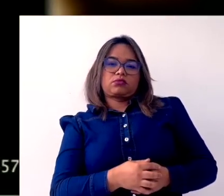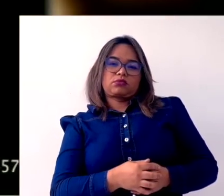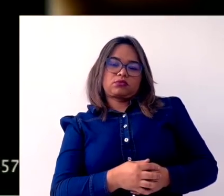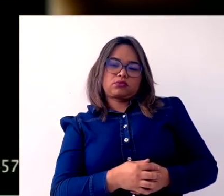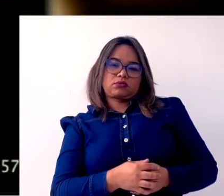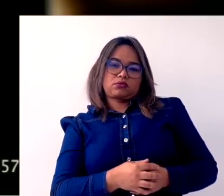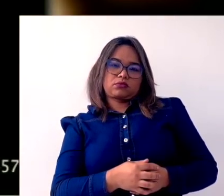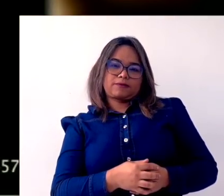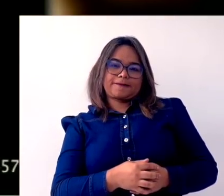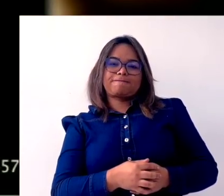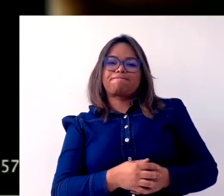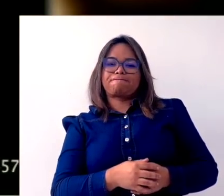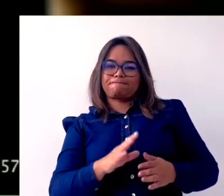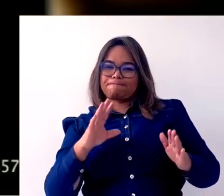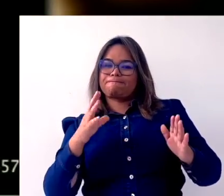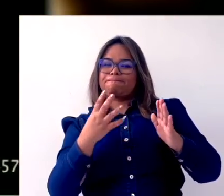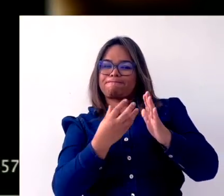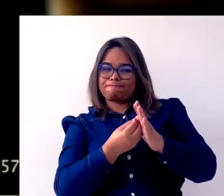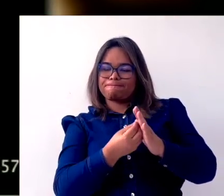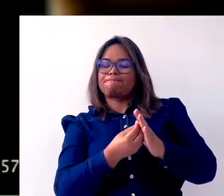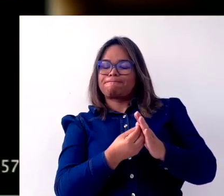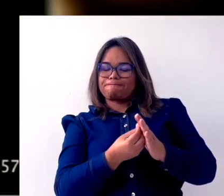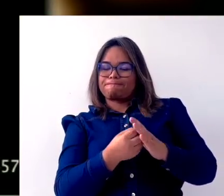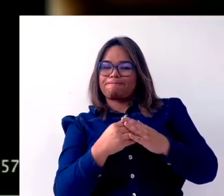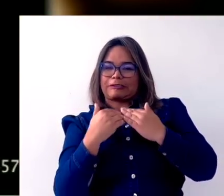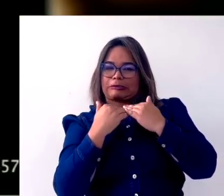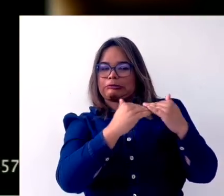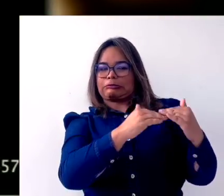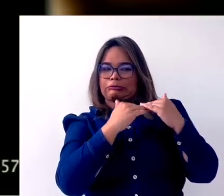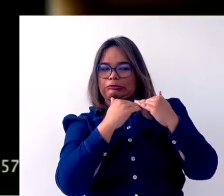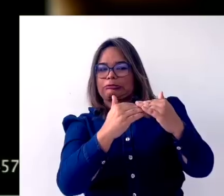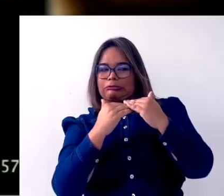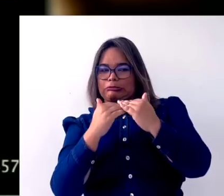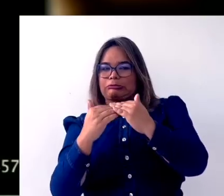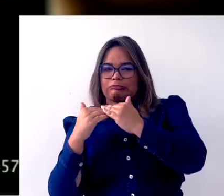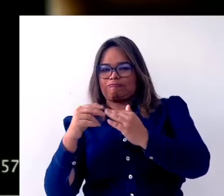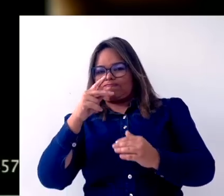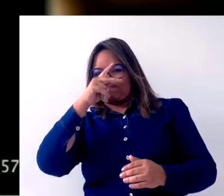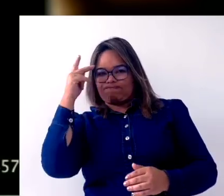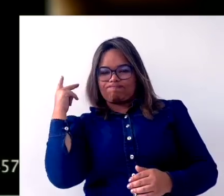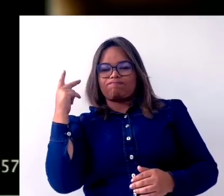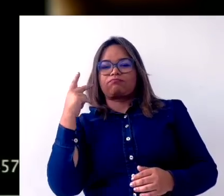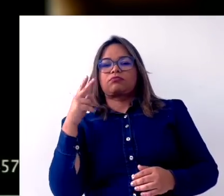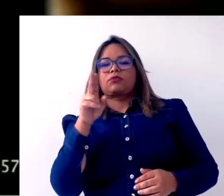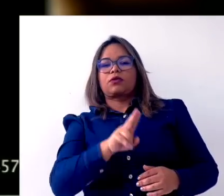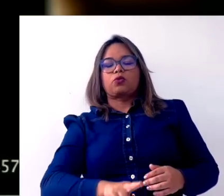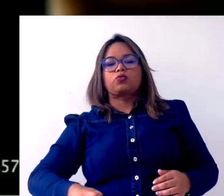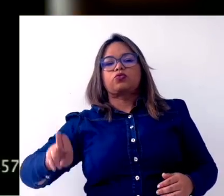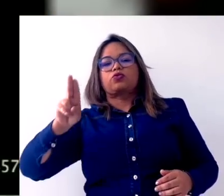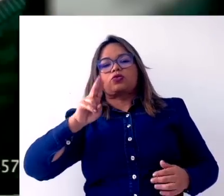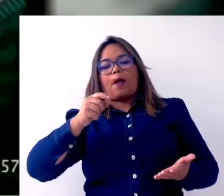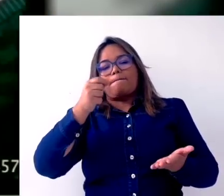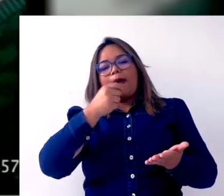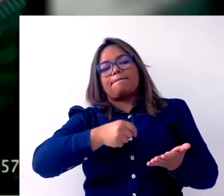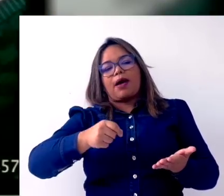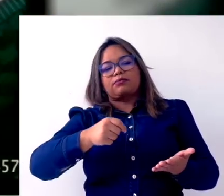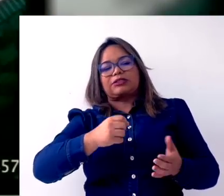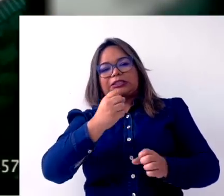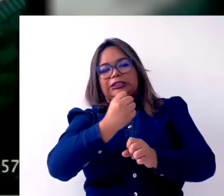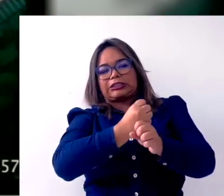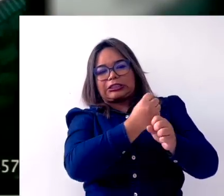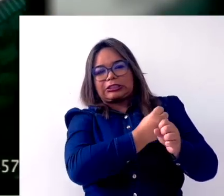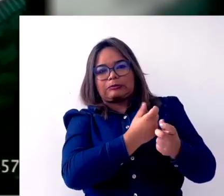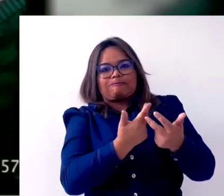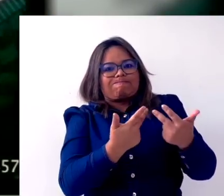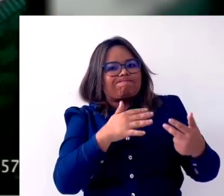perseguiu. Sim, a igreja não nega isso. Que ela promoveu perseguições, que ela usou as penas mais